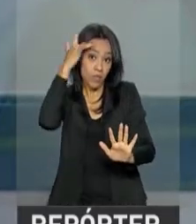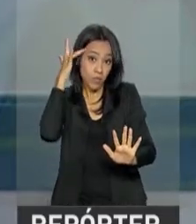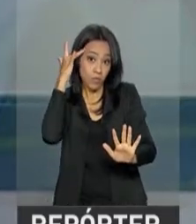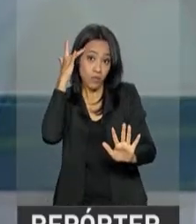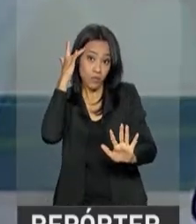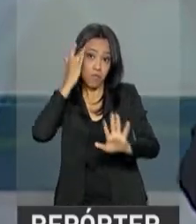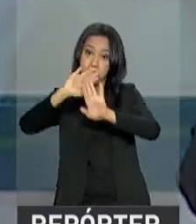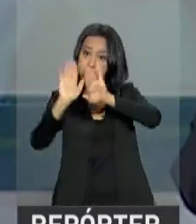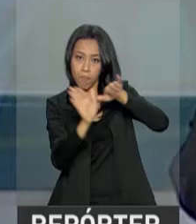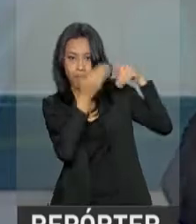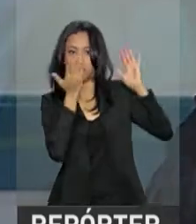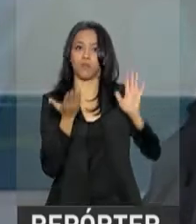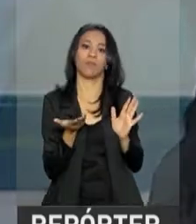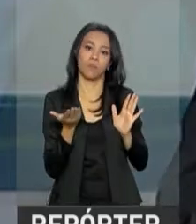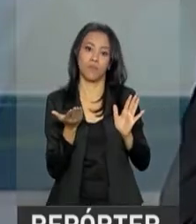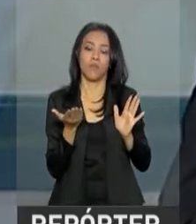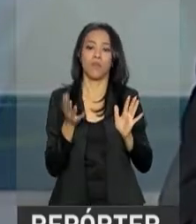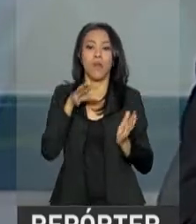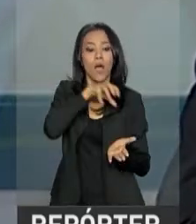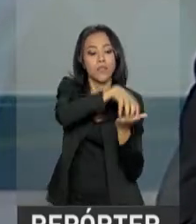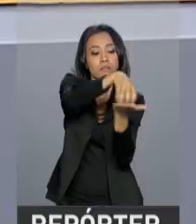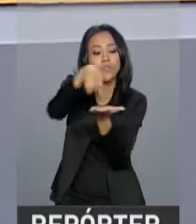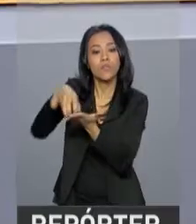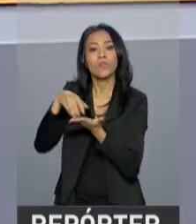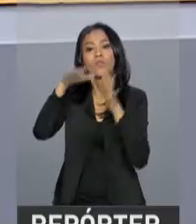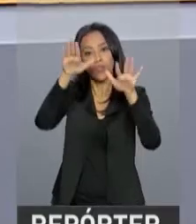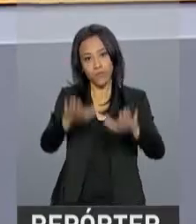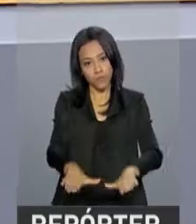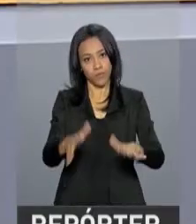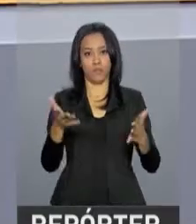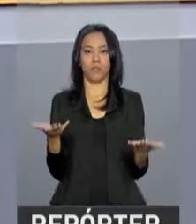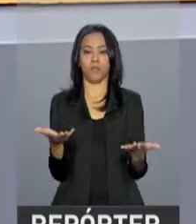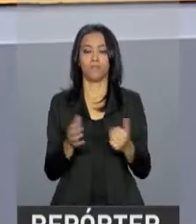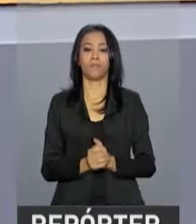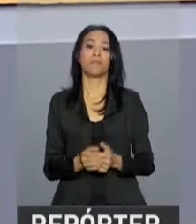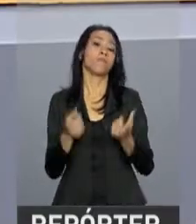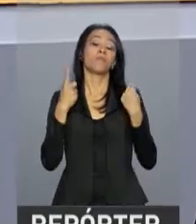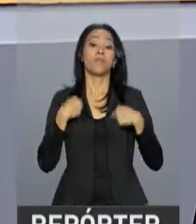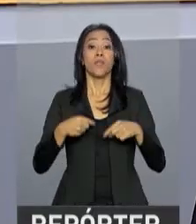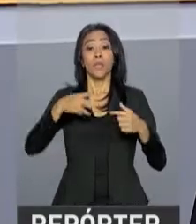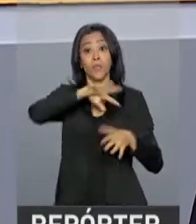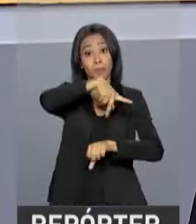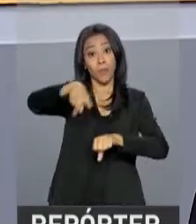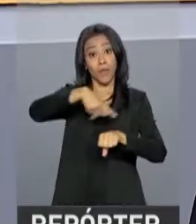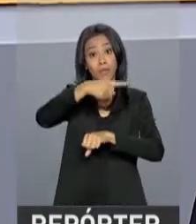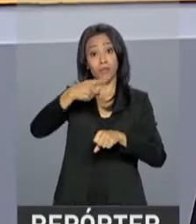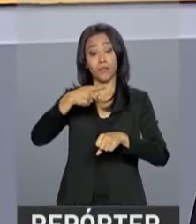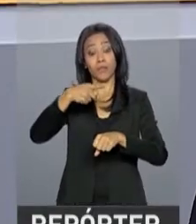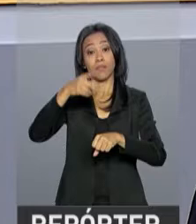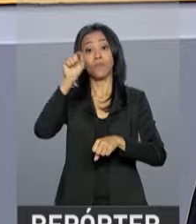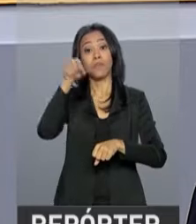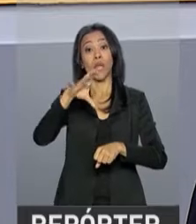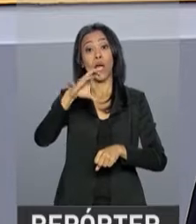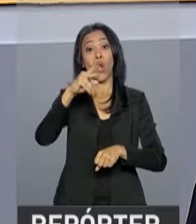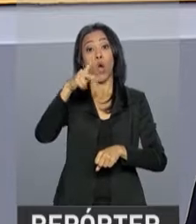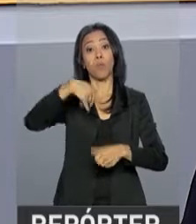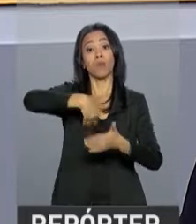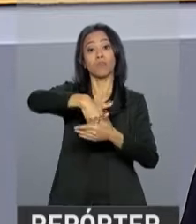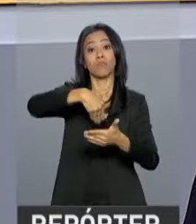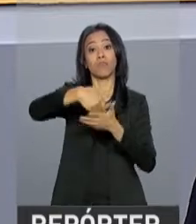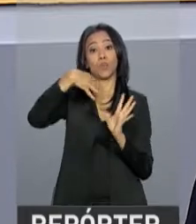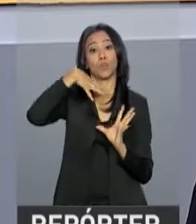as instituições a que deve ficar no país da copa do mundo as discussões vão além do futebol